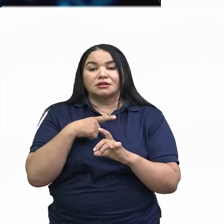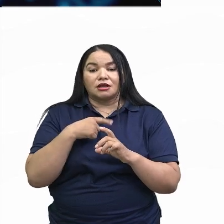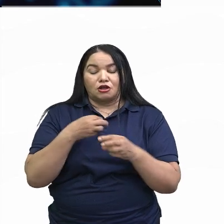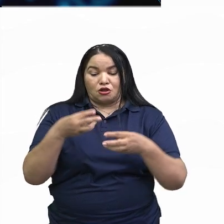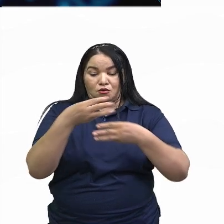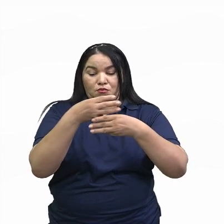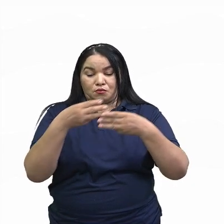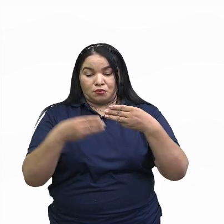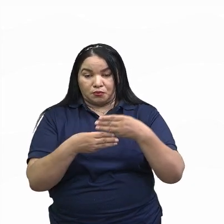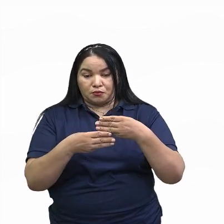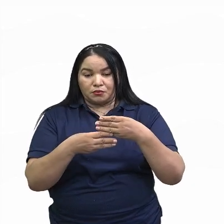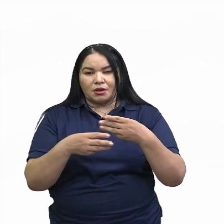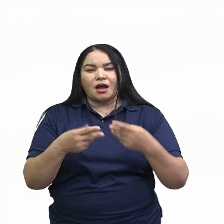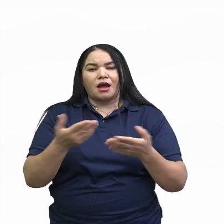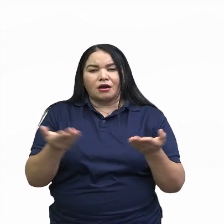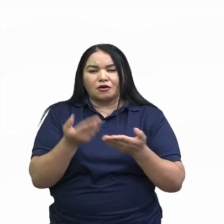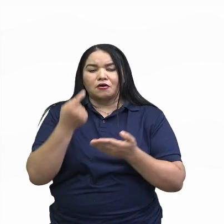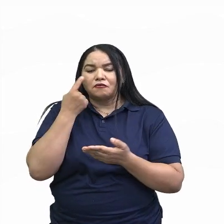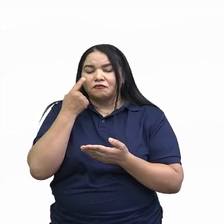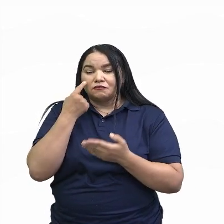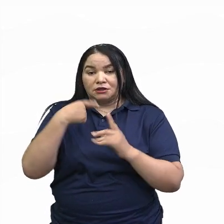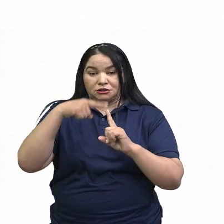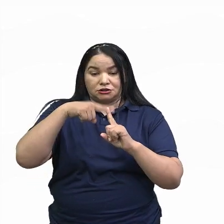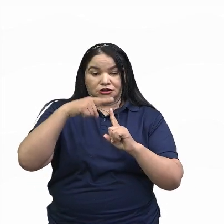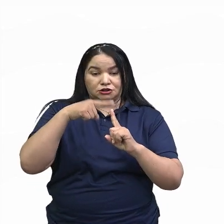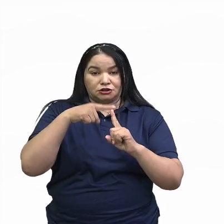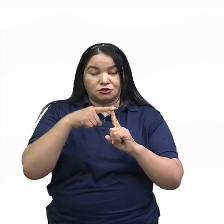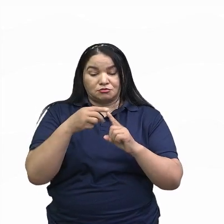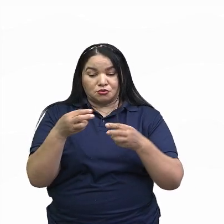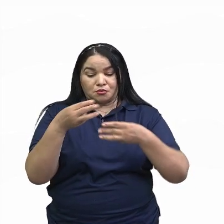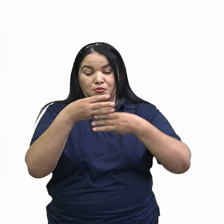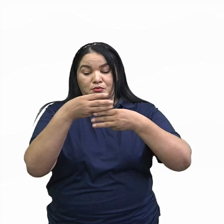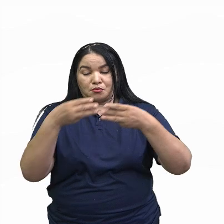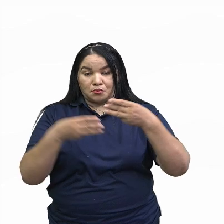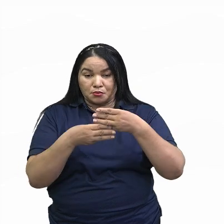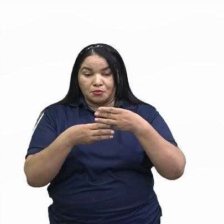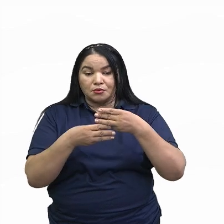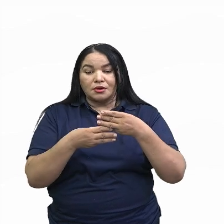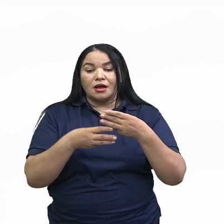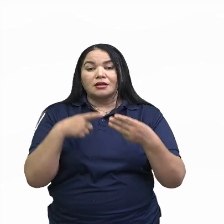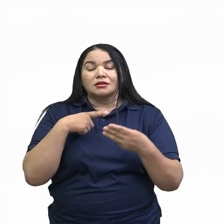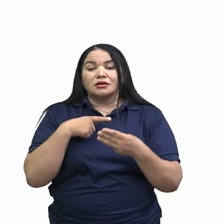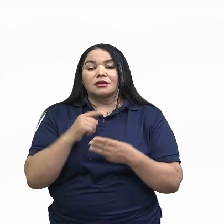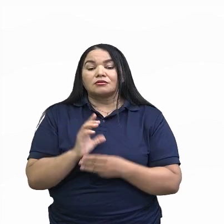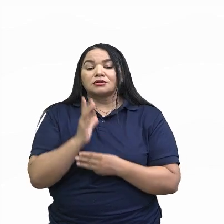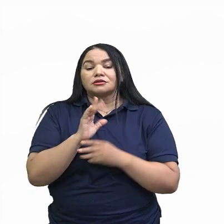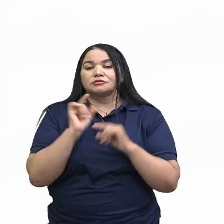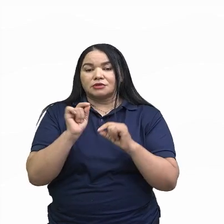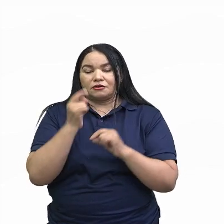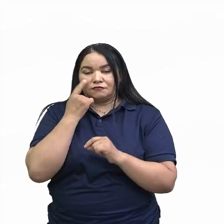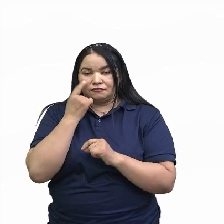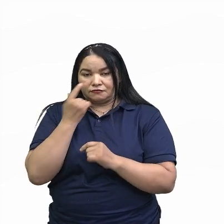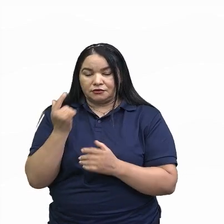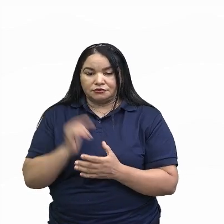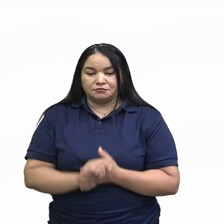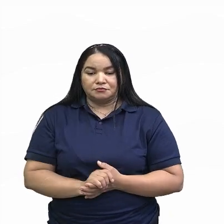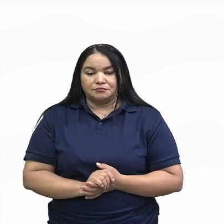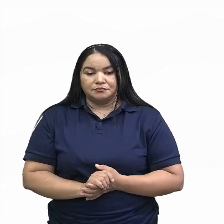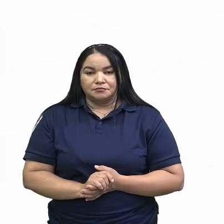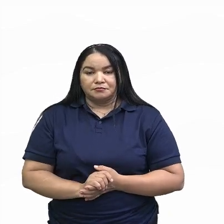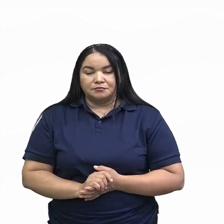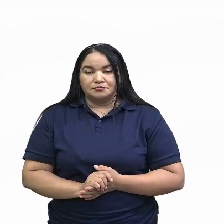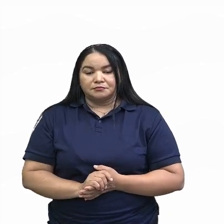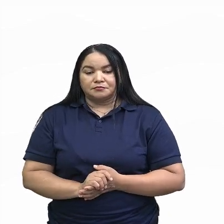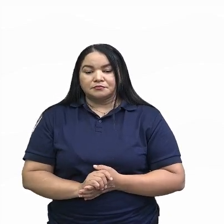aí, para a gente observar um pouco os tipos de mutações que acontecem, né, a gente trouxe aqui para vocês alguns exemplos. Né, a gente tem